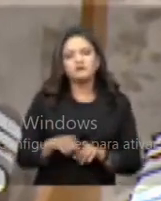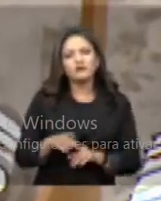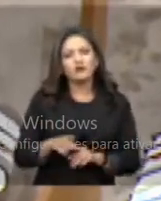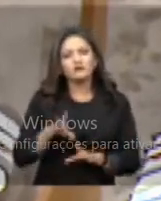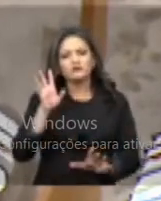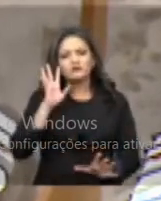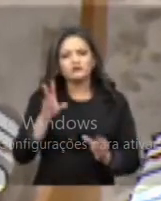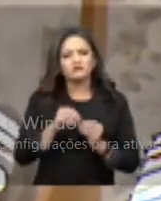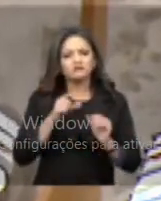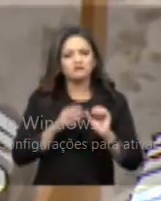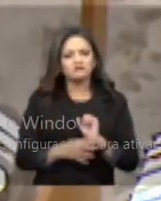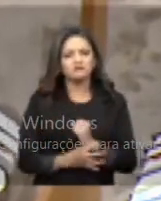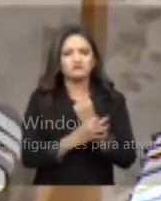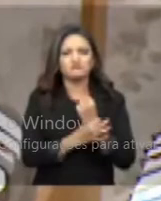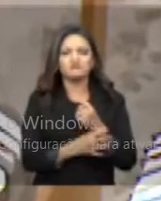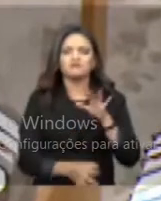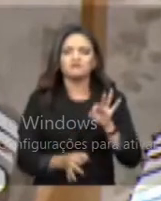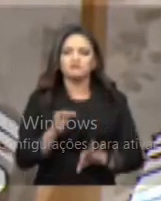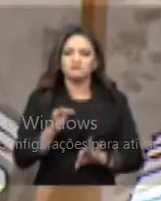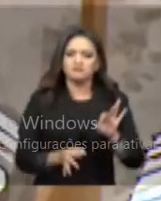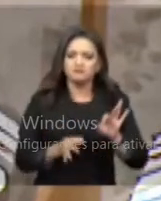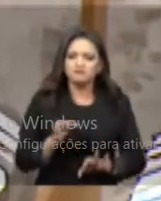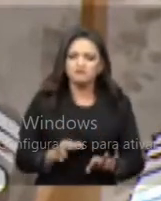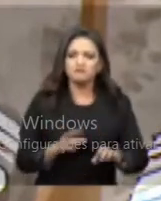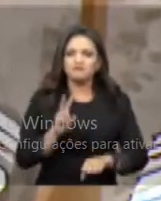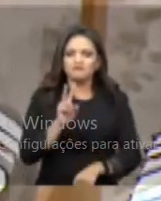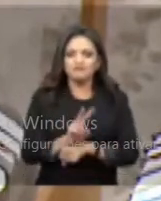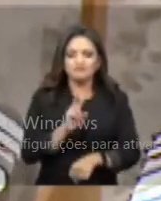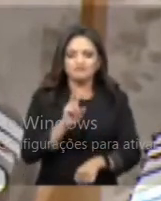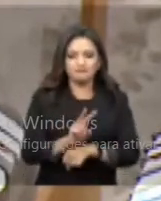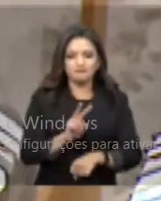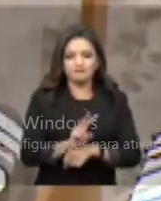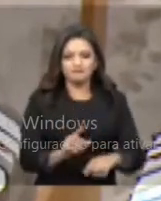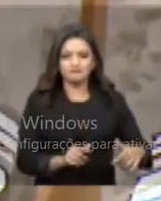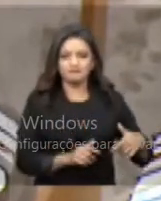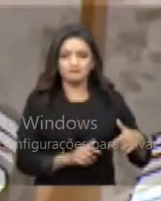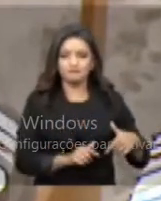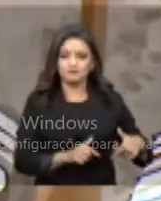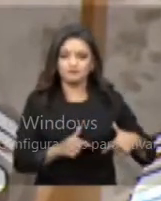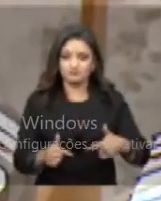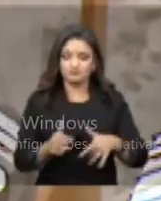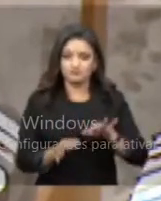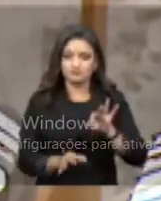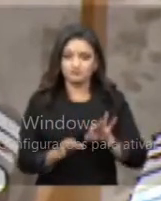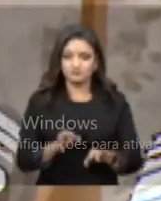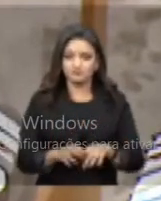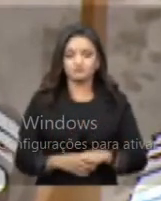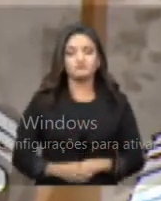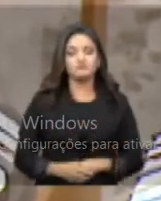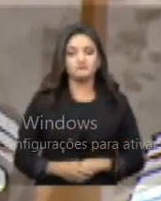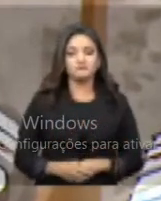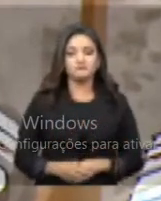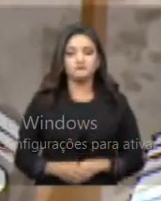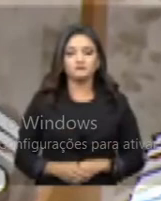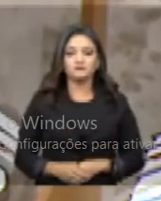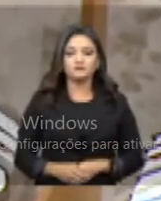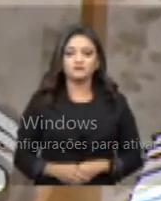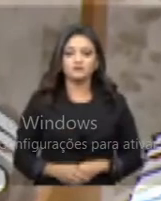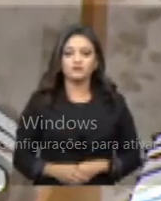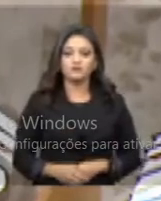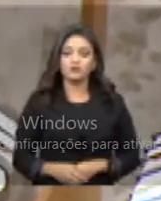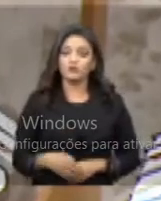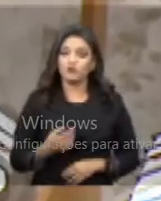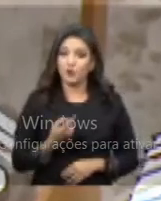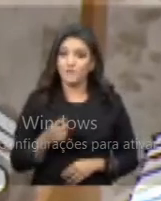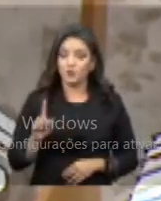garantias constitucionais de segurança jurídica e de proteção dos atos jurídicos perfeitos. Por último, registra,